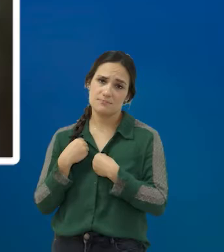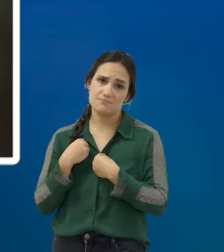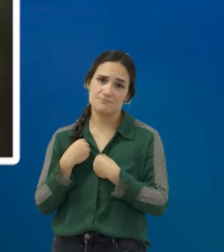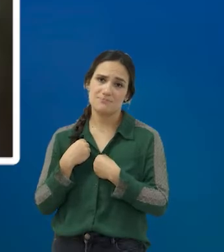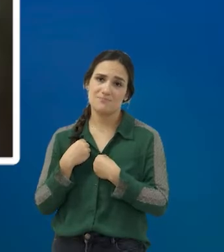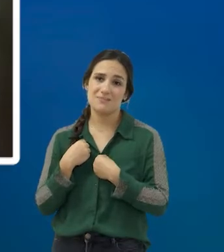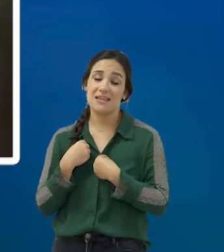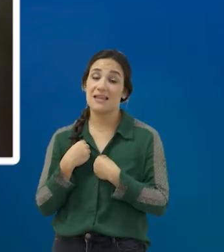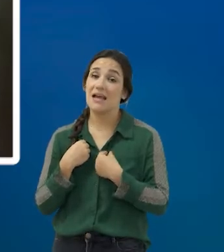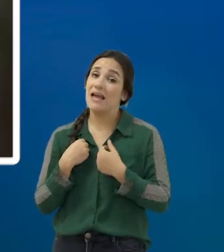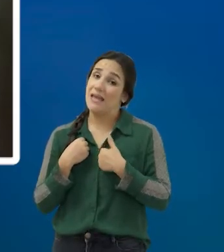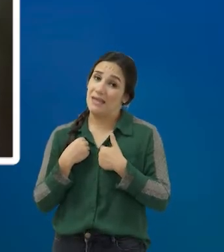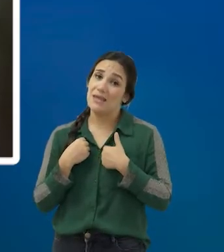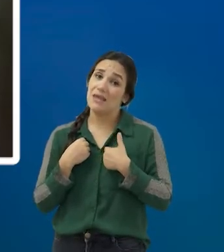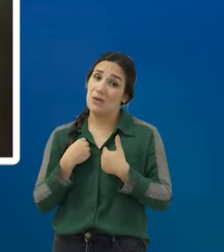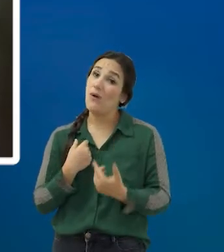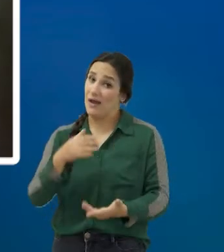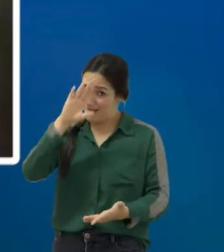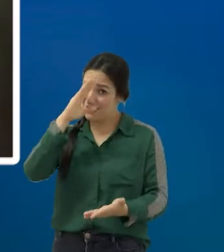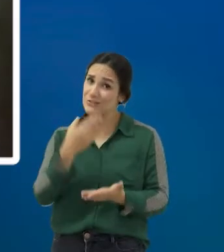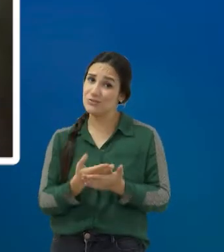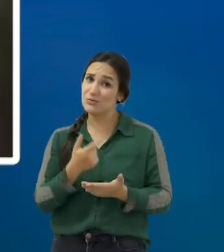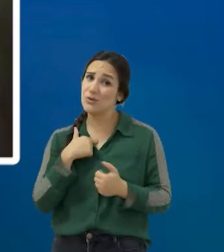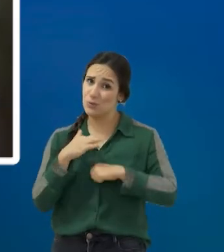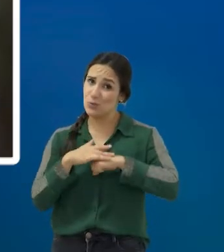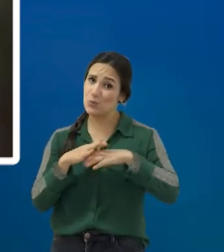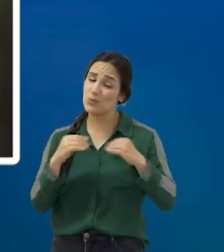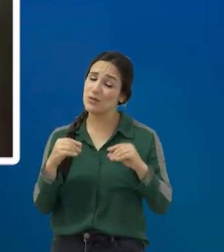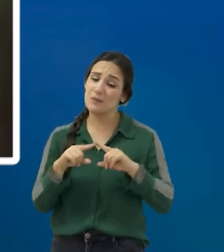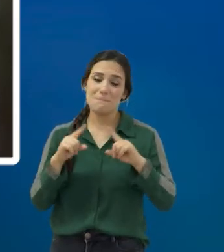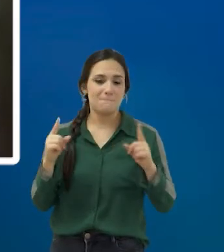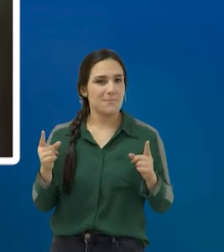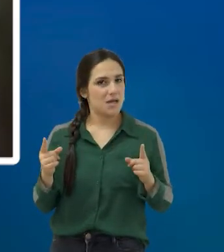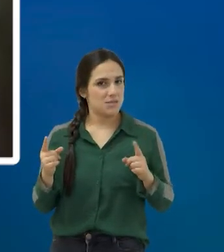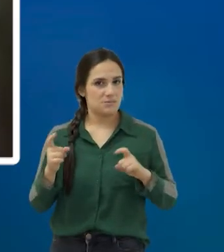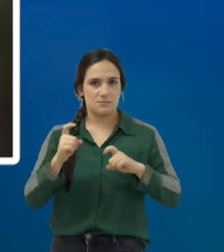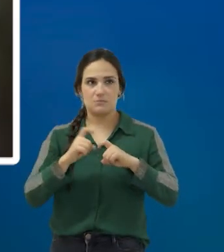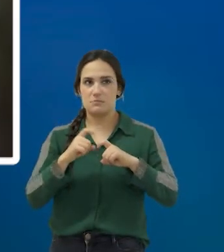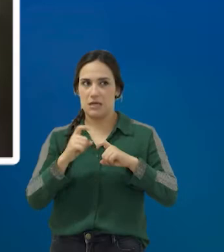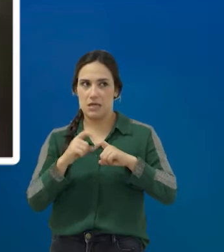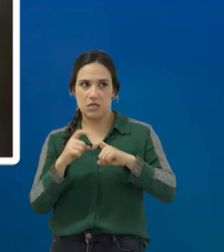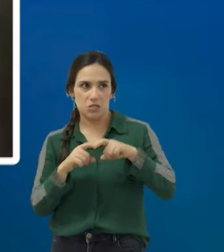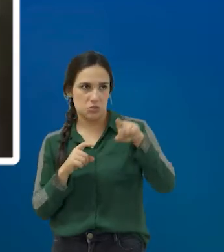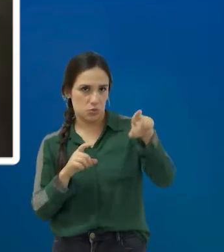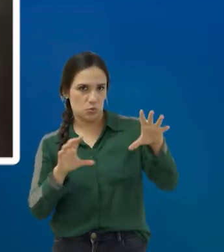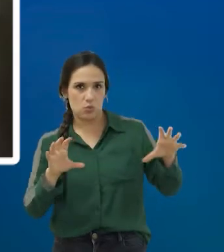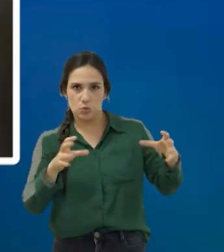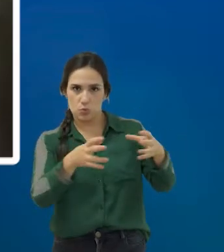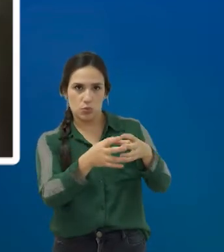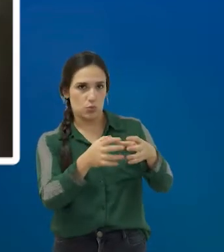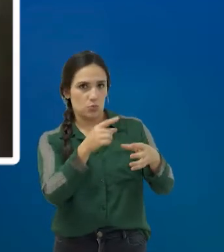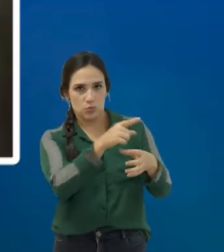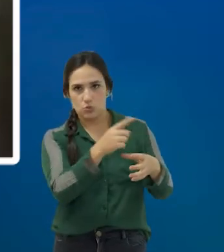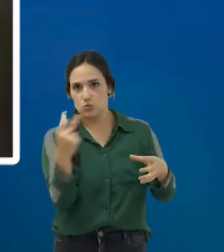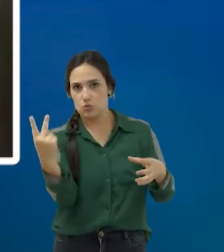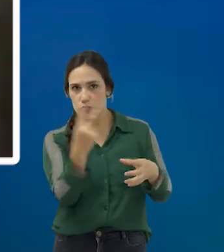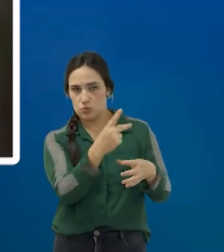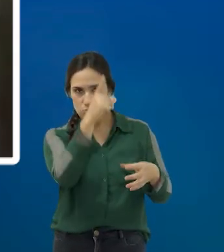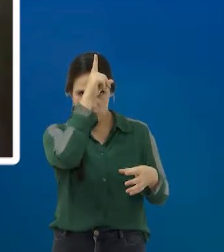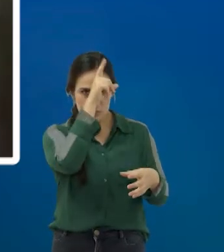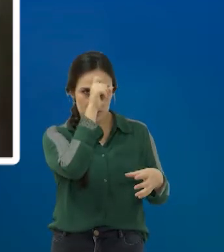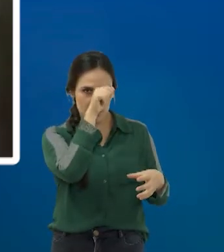quer crer que está curado, eu creio que que eu esteja curado, mas os médicos, a equipe que me atende nos